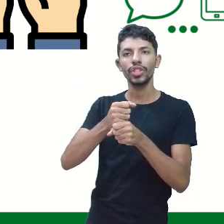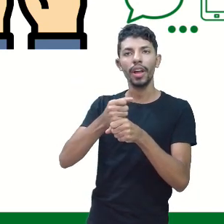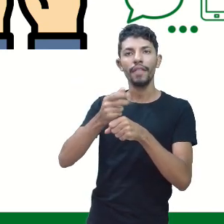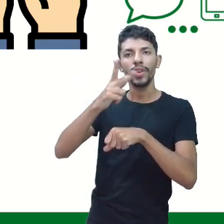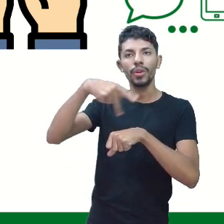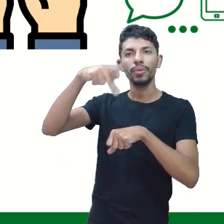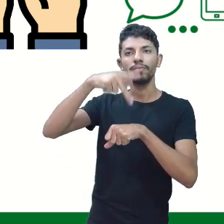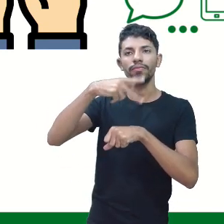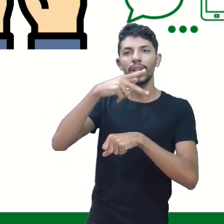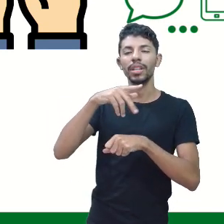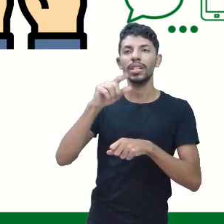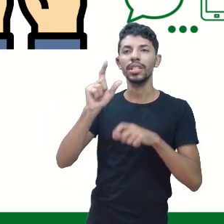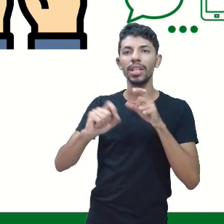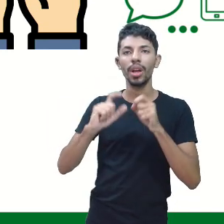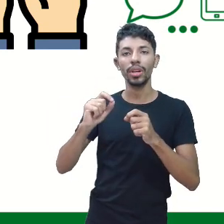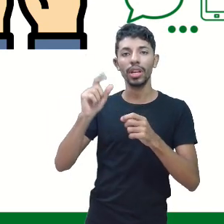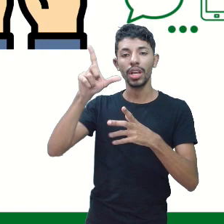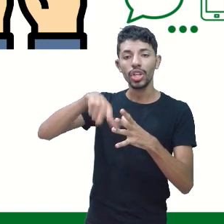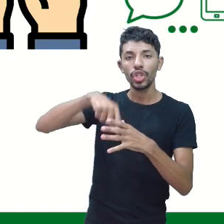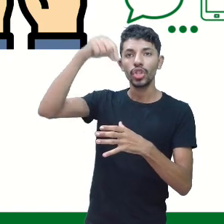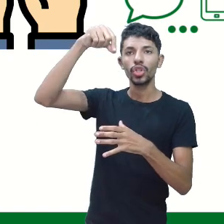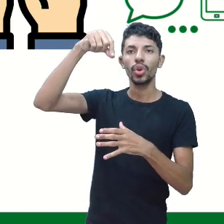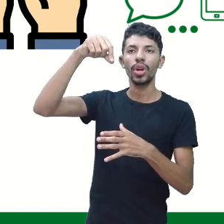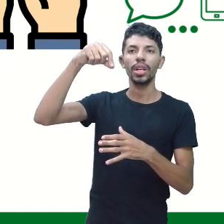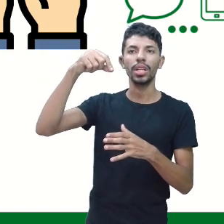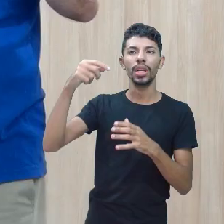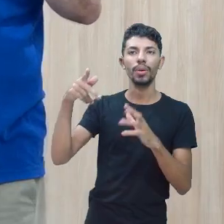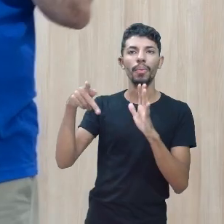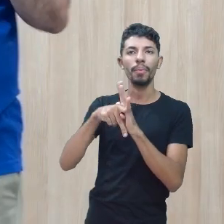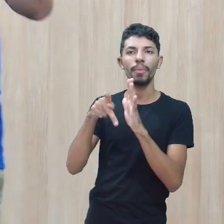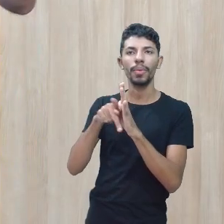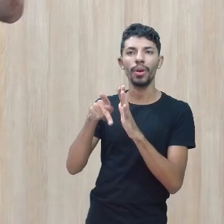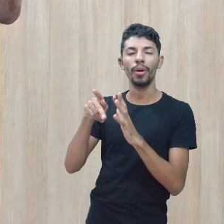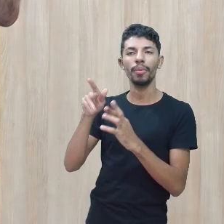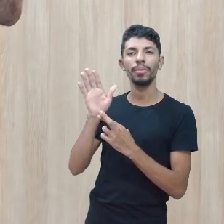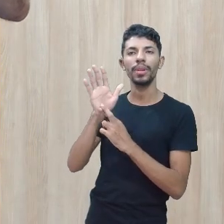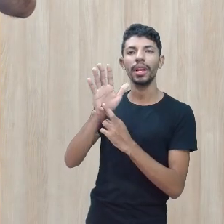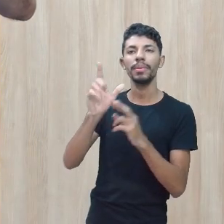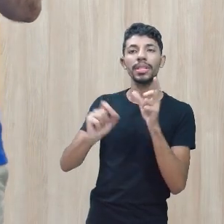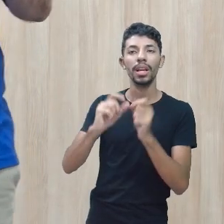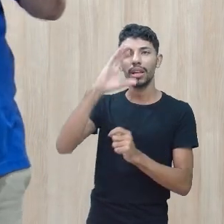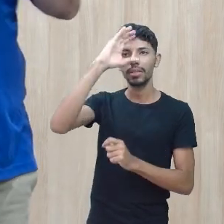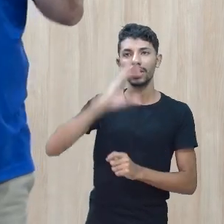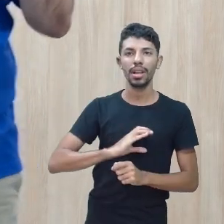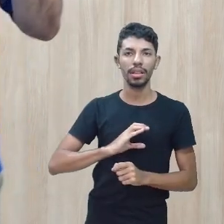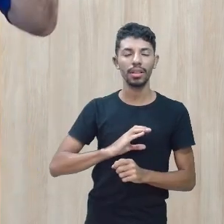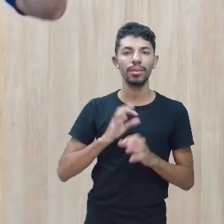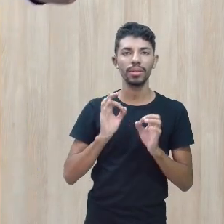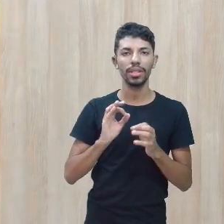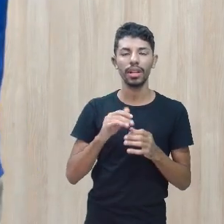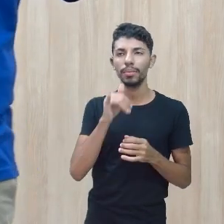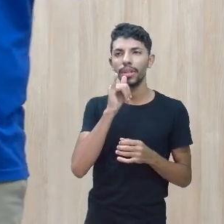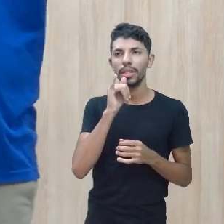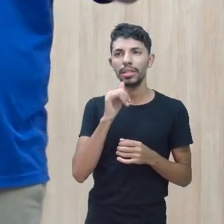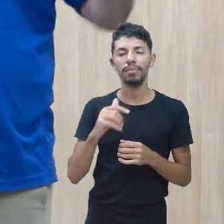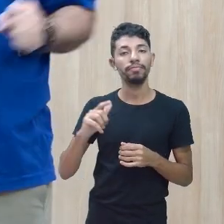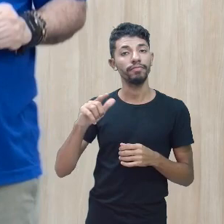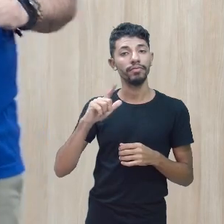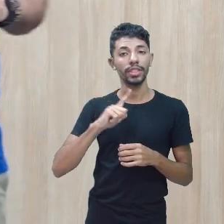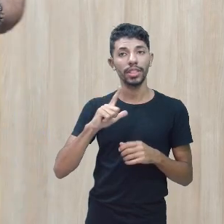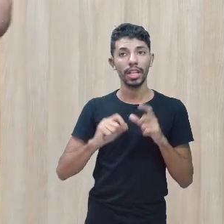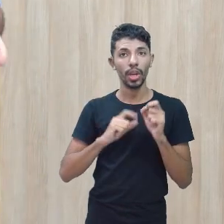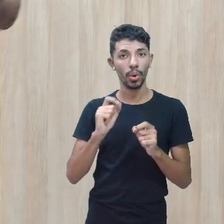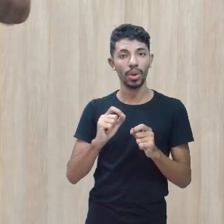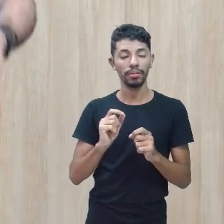cidadãos ou pelos próprios cidadãos. Aqui nós temos uma diferenciação. A república por meio de eleição direta